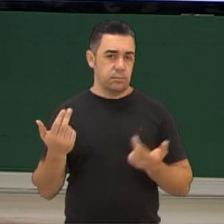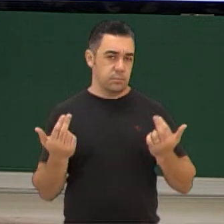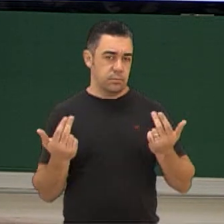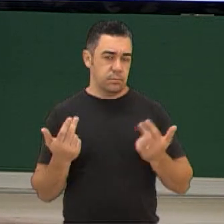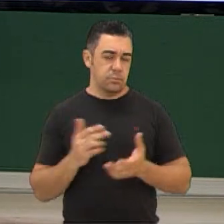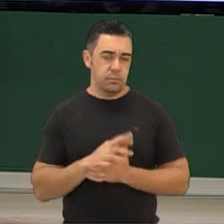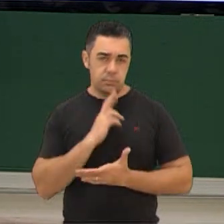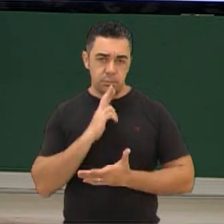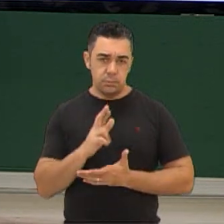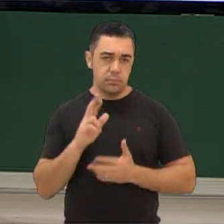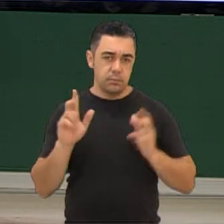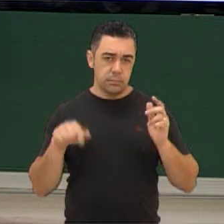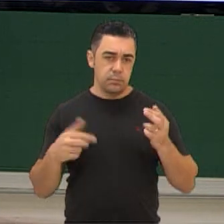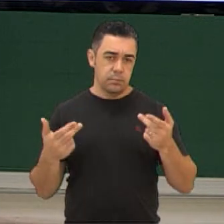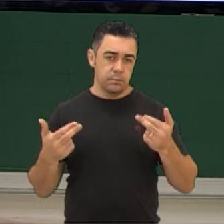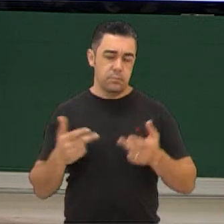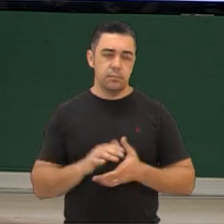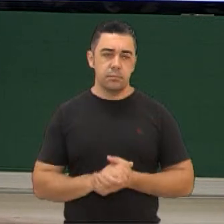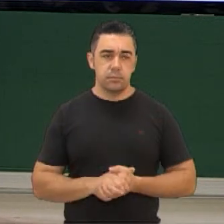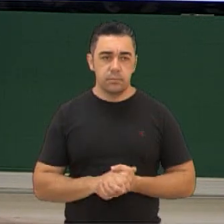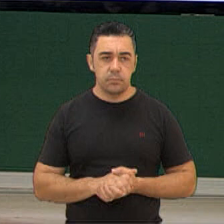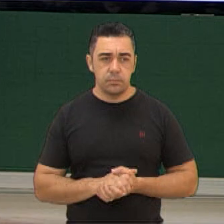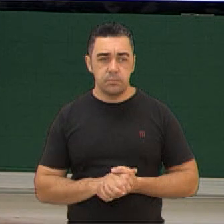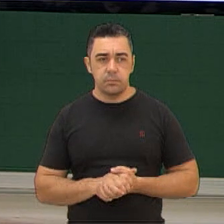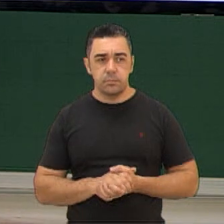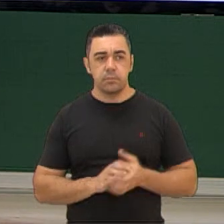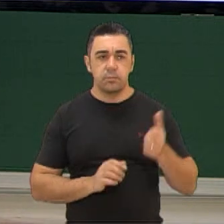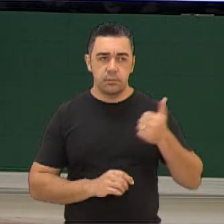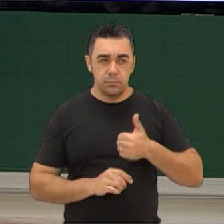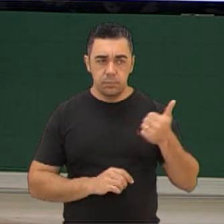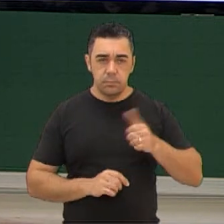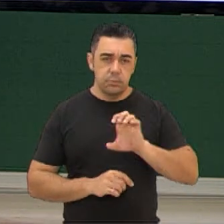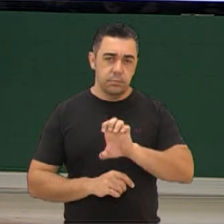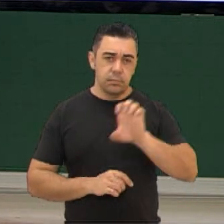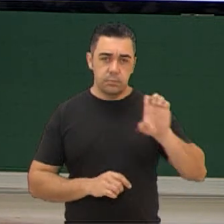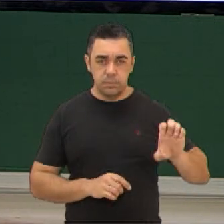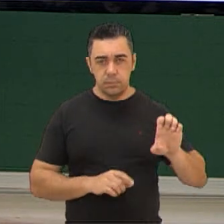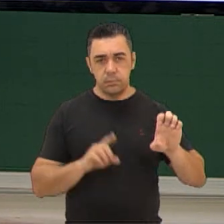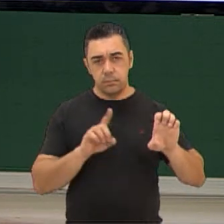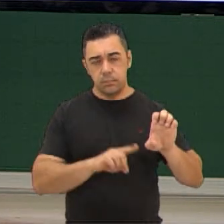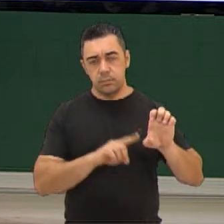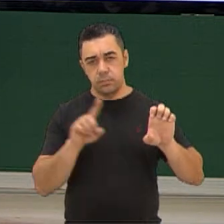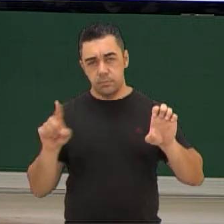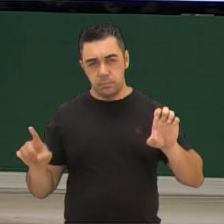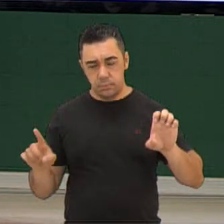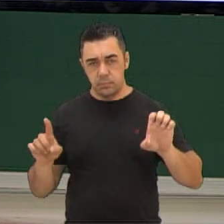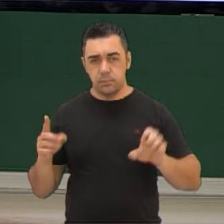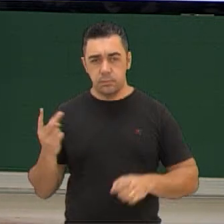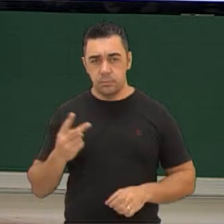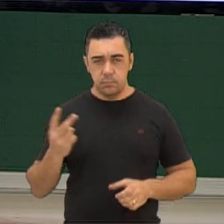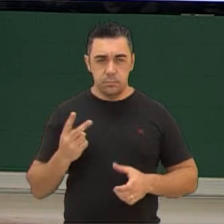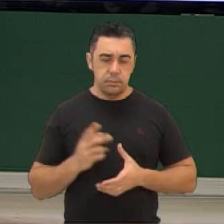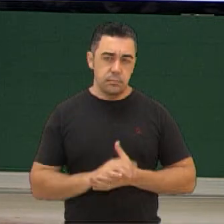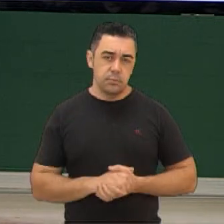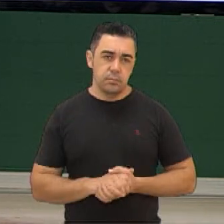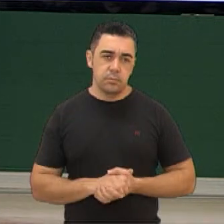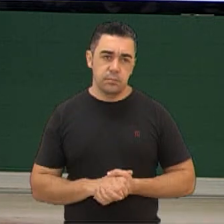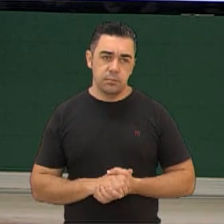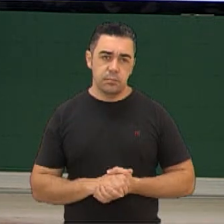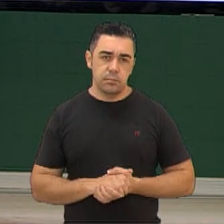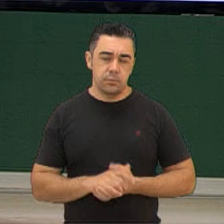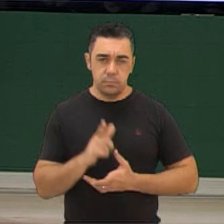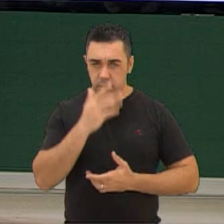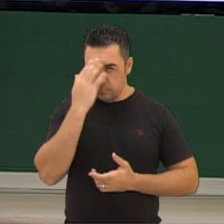O seu resultado é uma igualdade. Então, o primeiro membro do lado esquerdo do sinal e do lado direito, segundo membro.